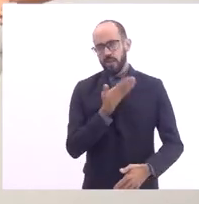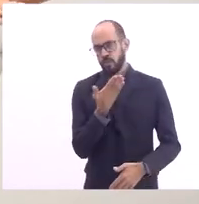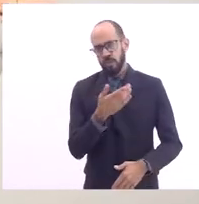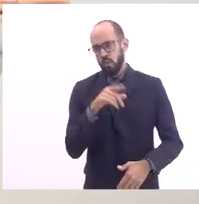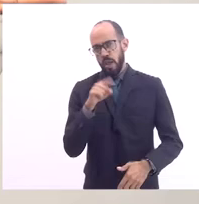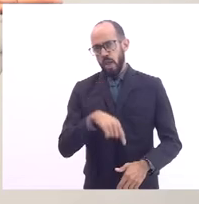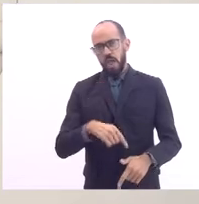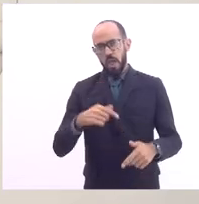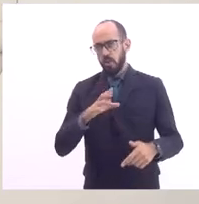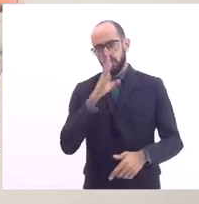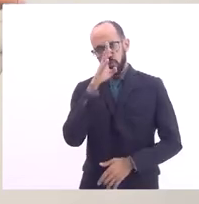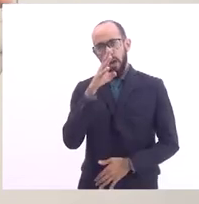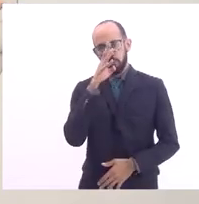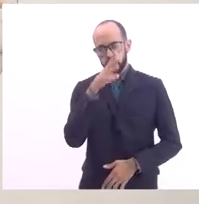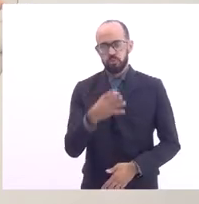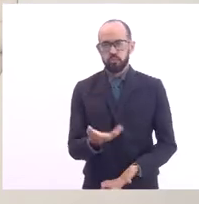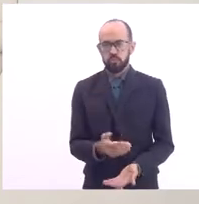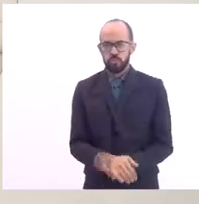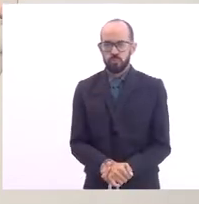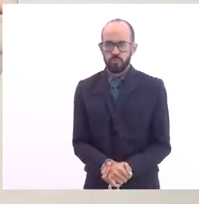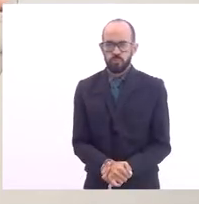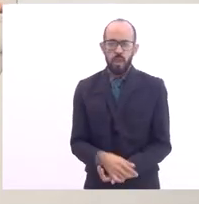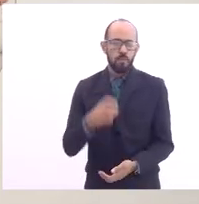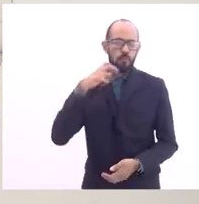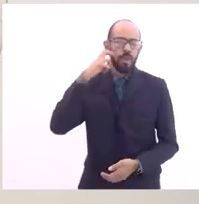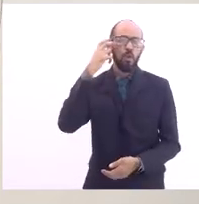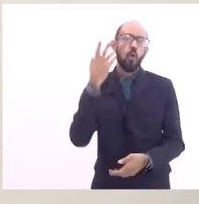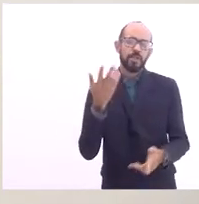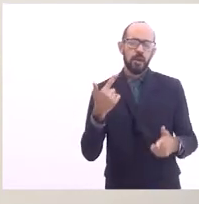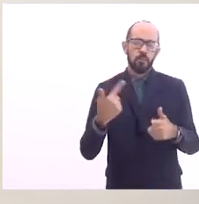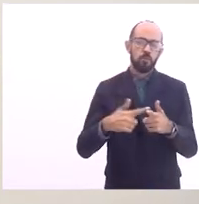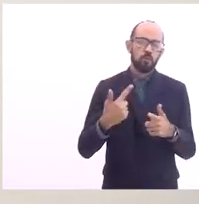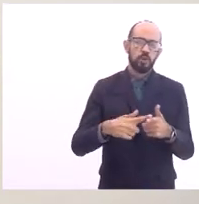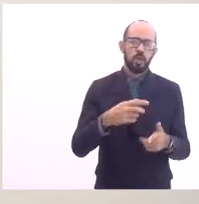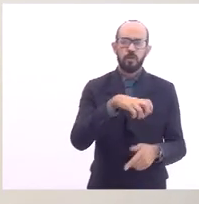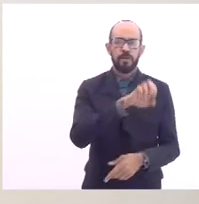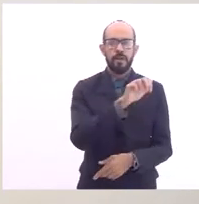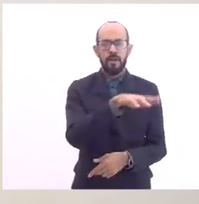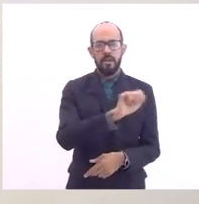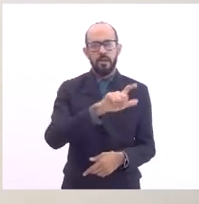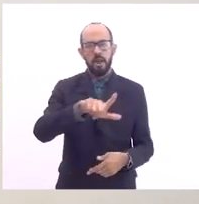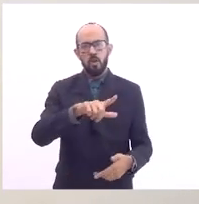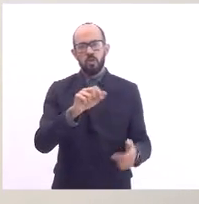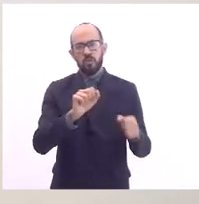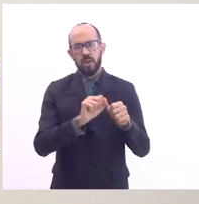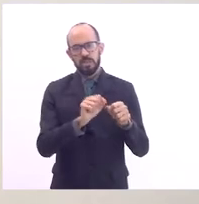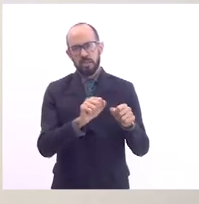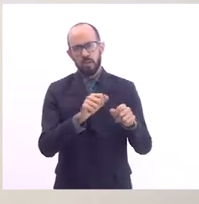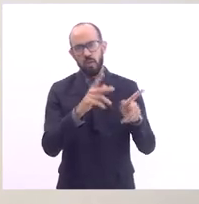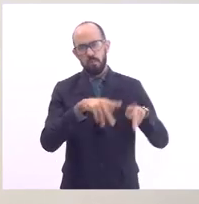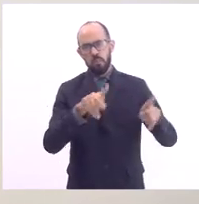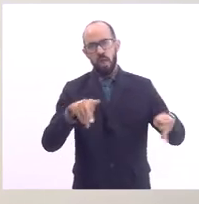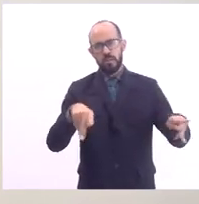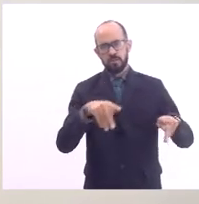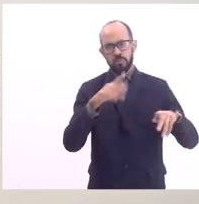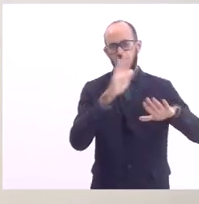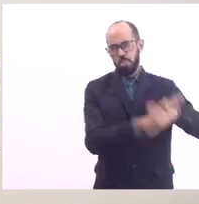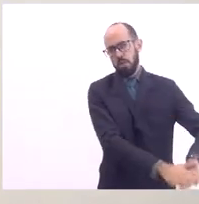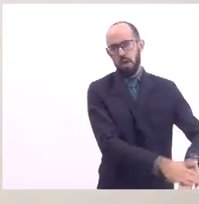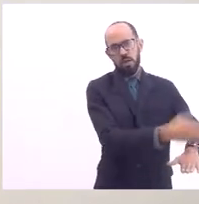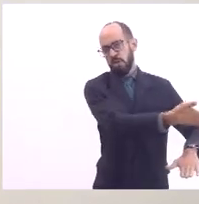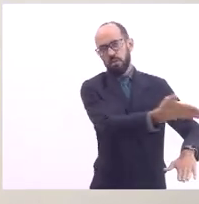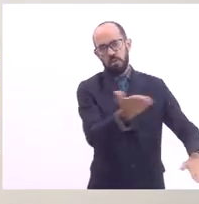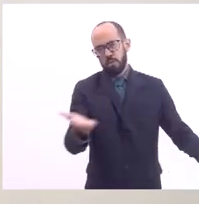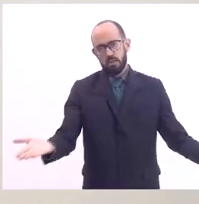entendeu? É um escândalo, entendeu? É uma vergonha o que a Enel vem fazendo com a população em São Gonçalo, né, sendo massacrada, entendeu?